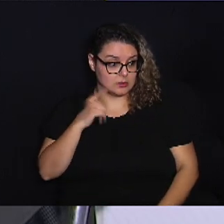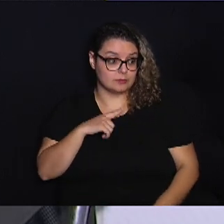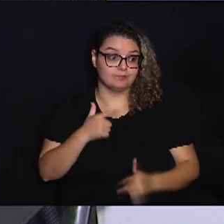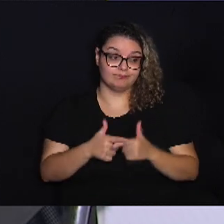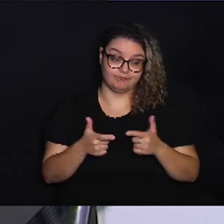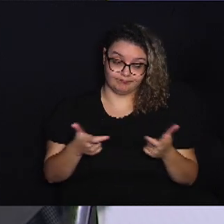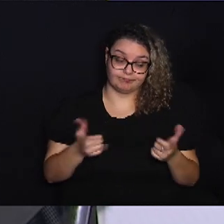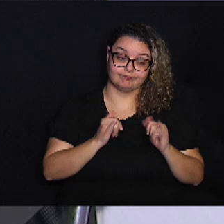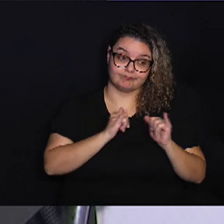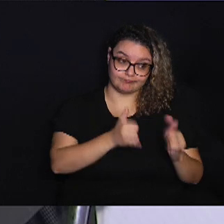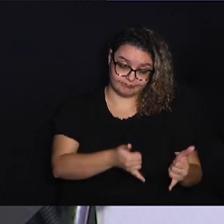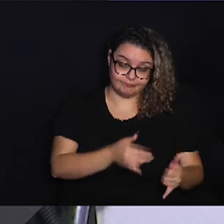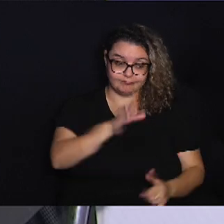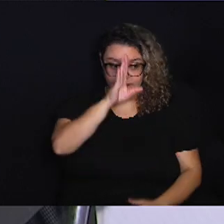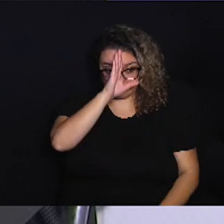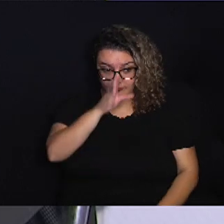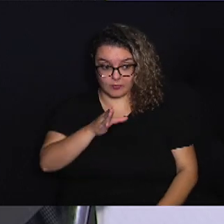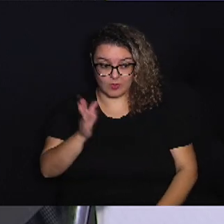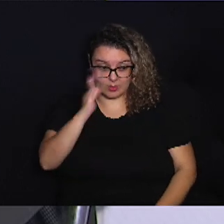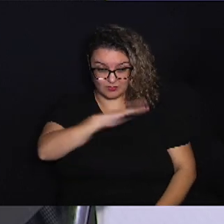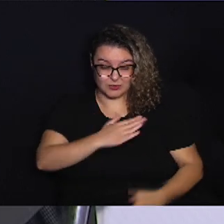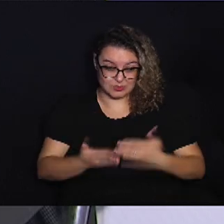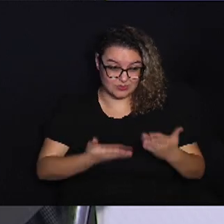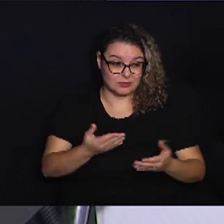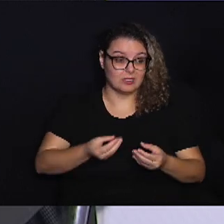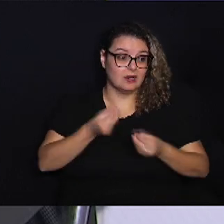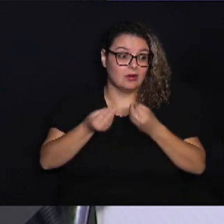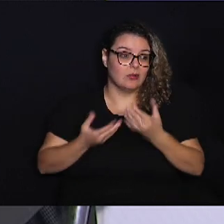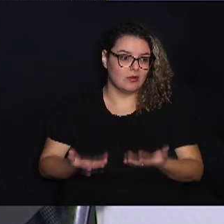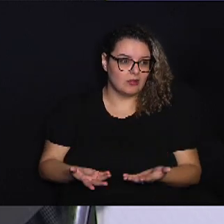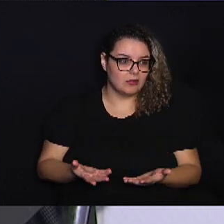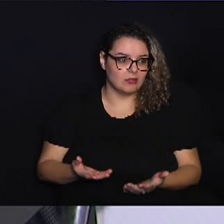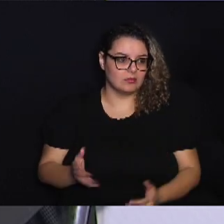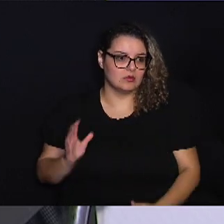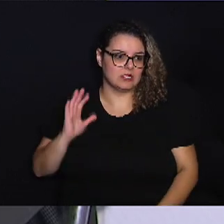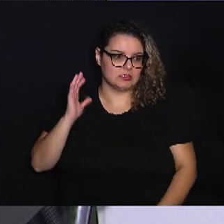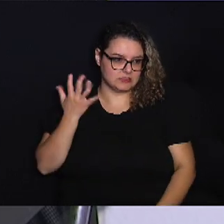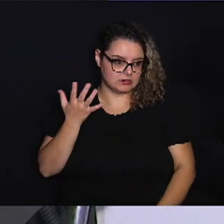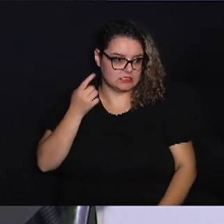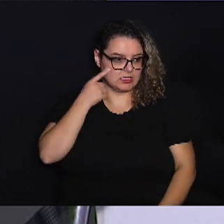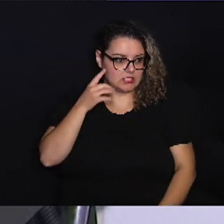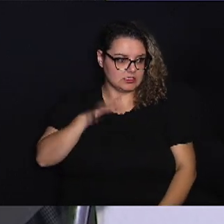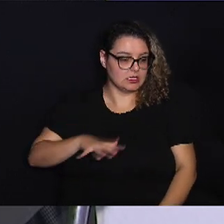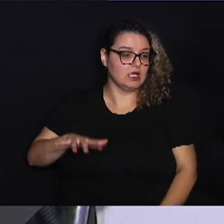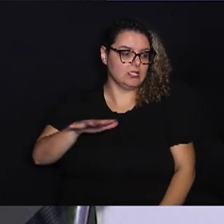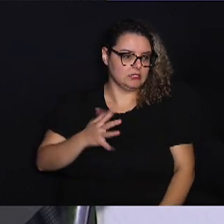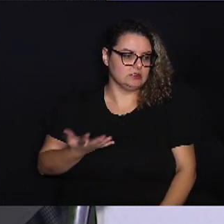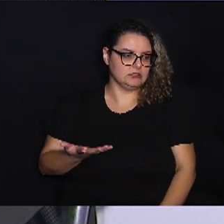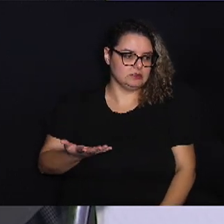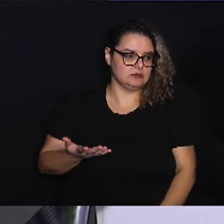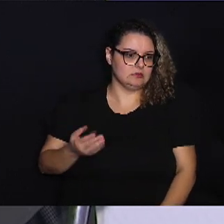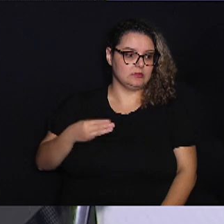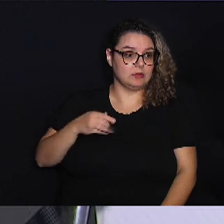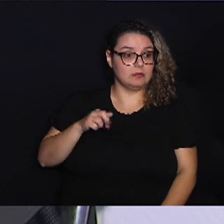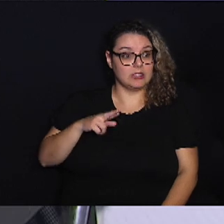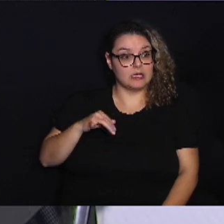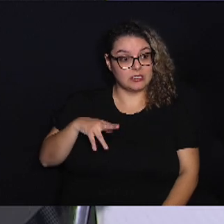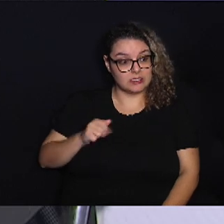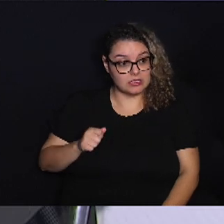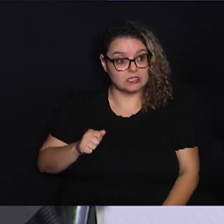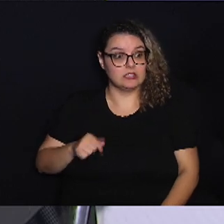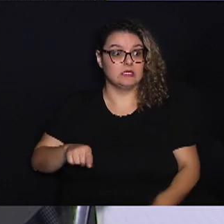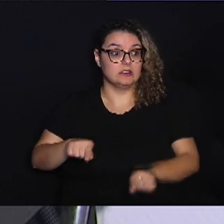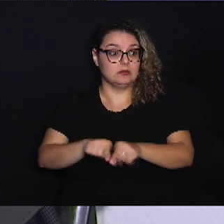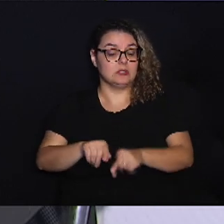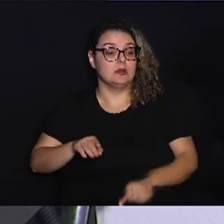né, de abandono, principalmente maus tratos. Como que surgiu essa ideia de ir para Mariana, ir para Brumadinho